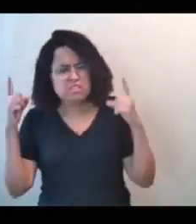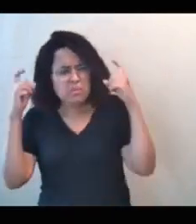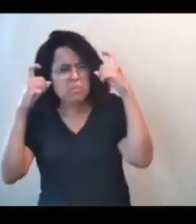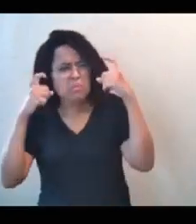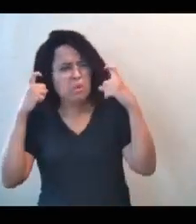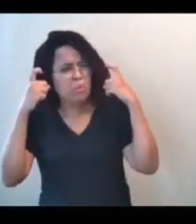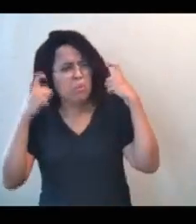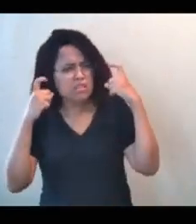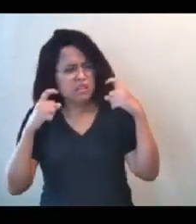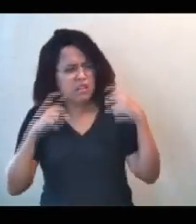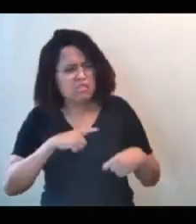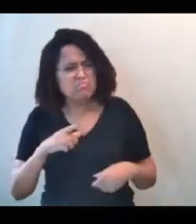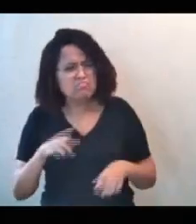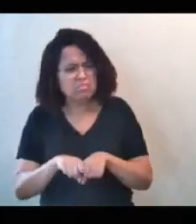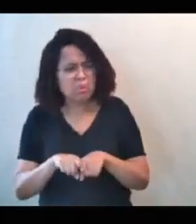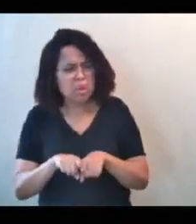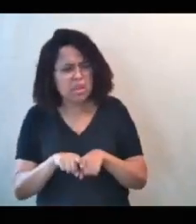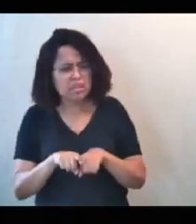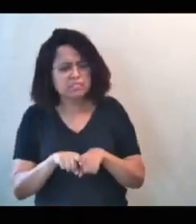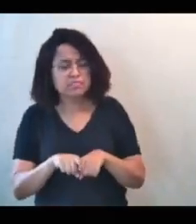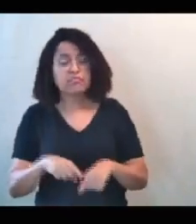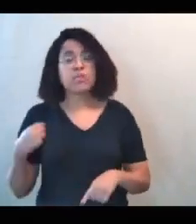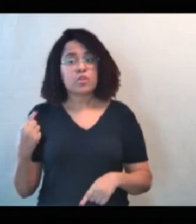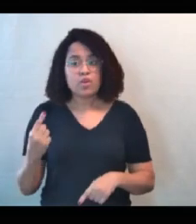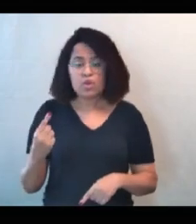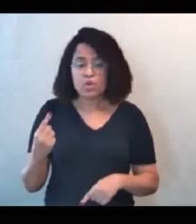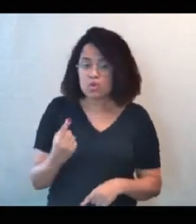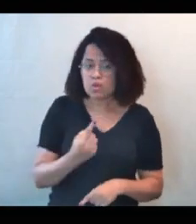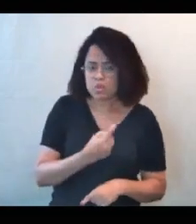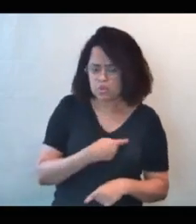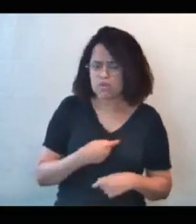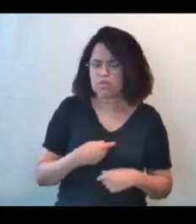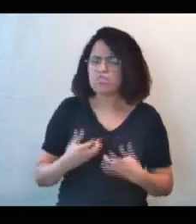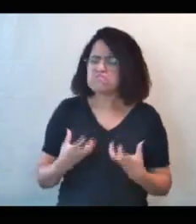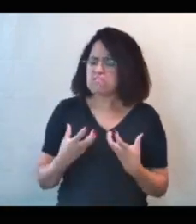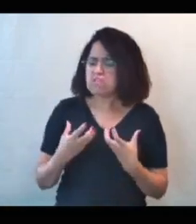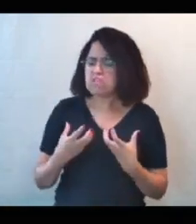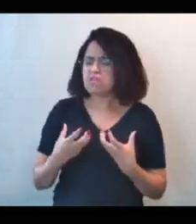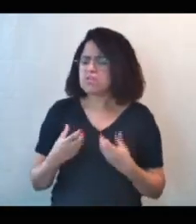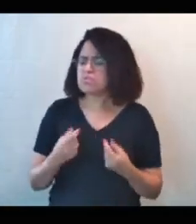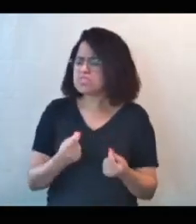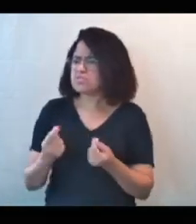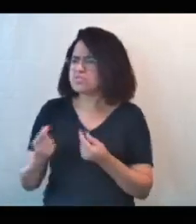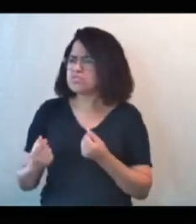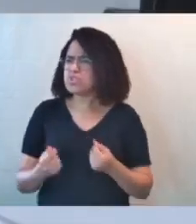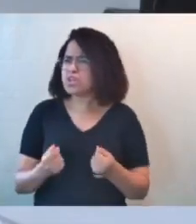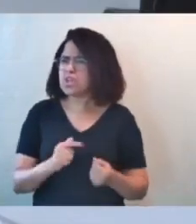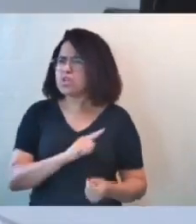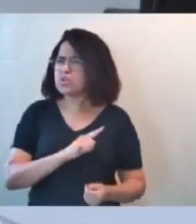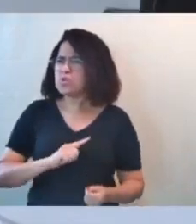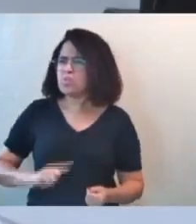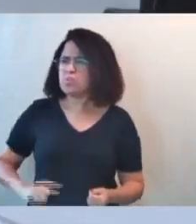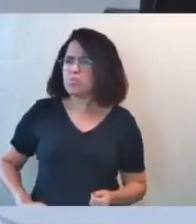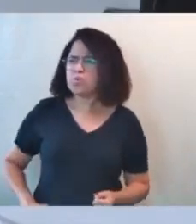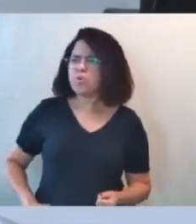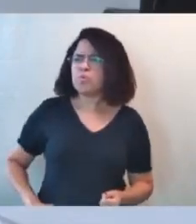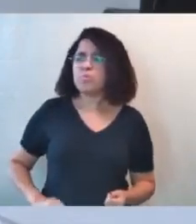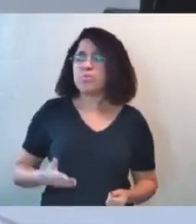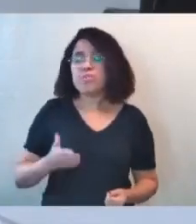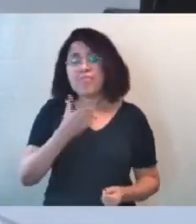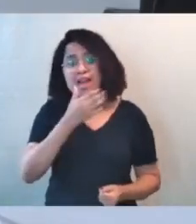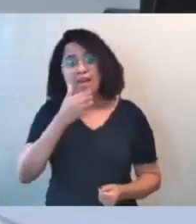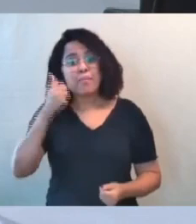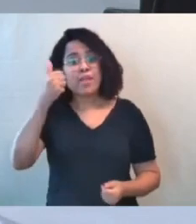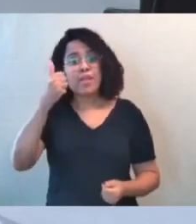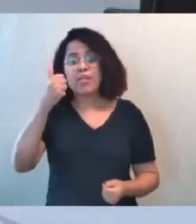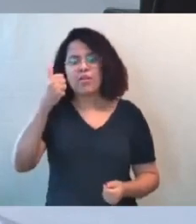nós queremos que o dinheiro público seja utilizado da melhor forma. Mas eu não quero que o dinheiro público seja utilizado, não. Eu quero que vocês sejam condenados. Porque